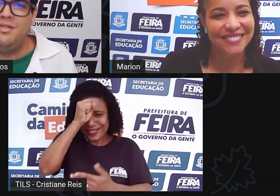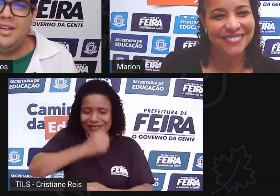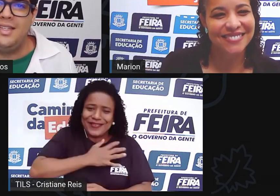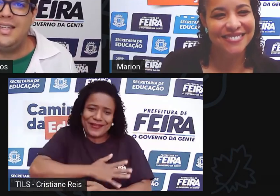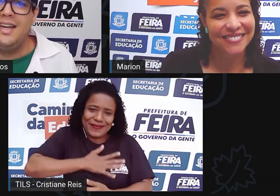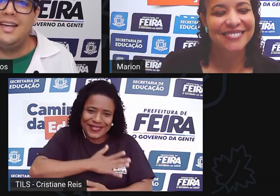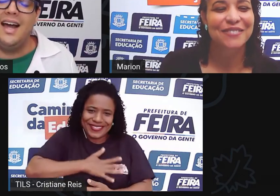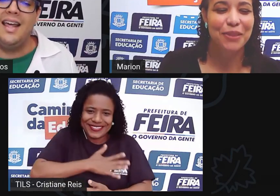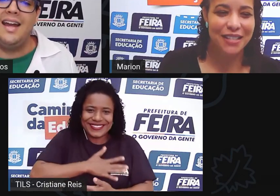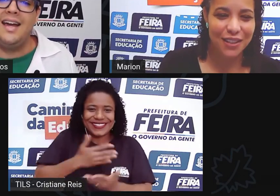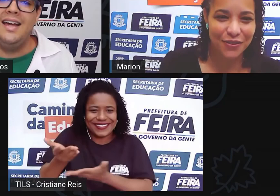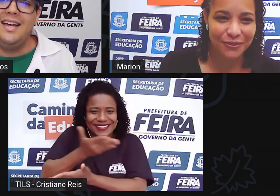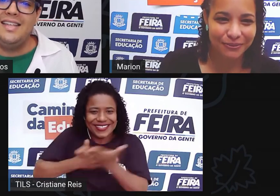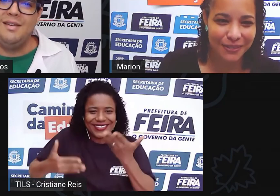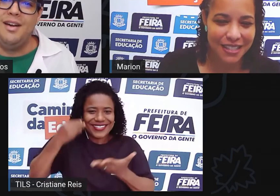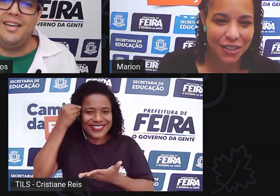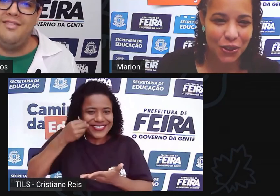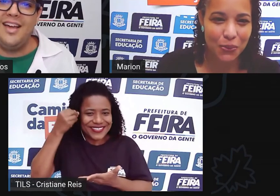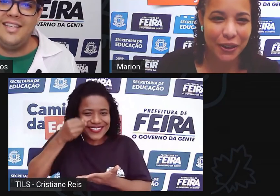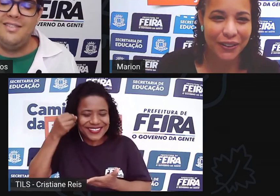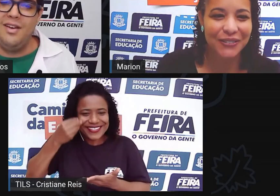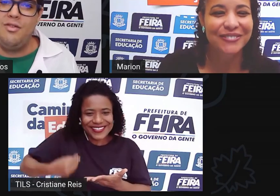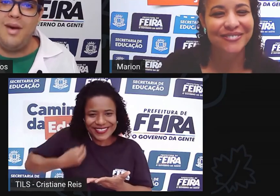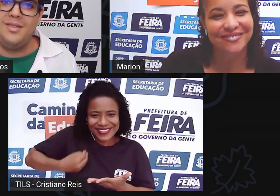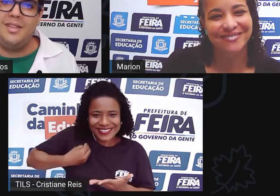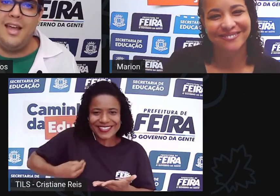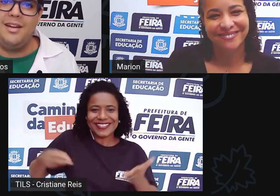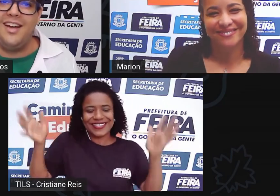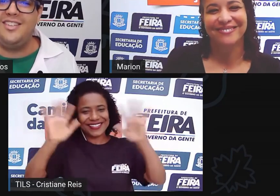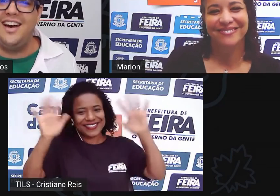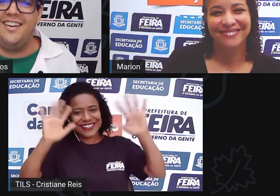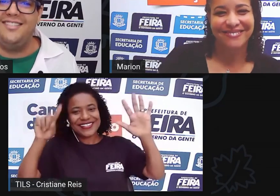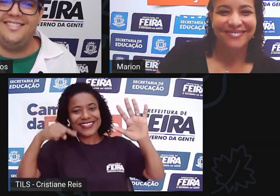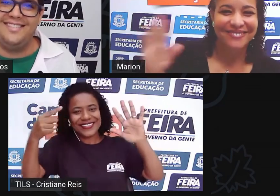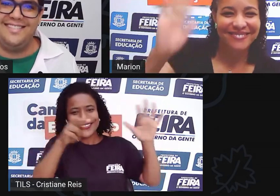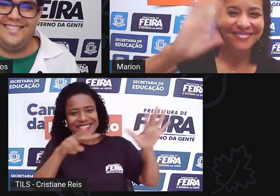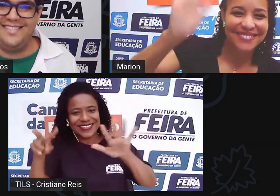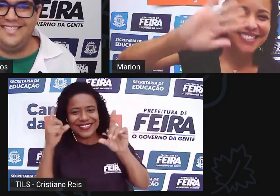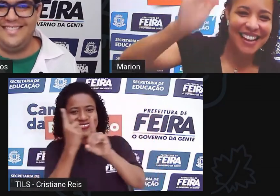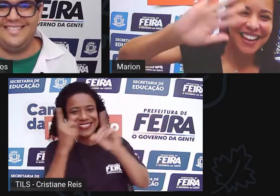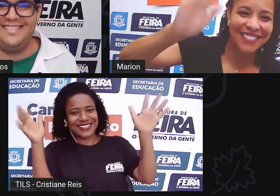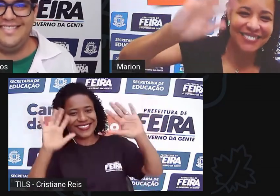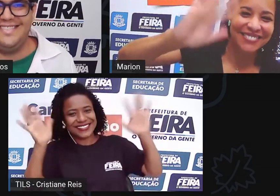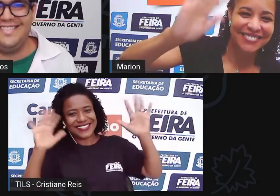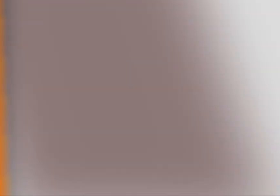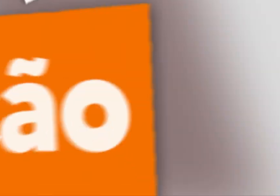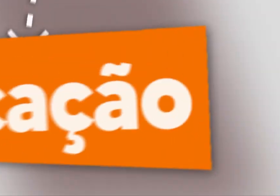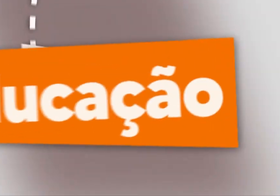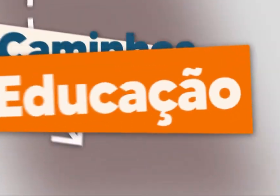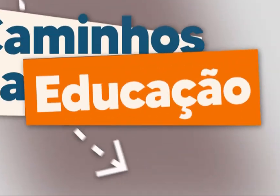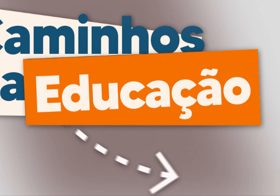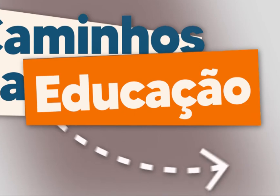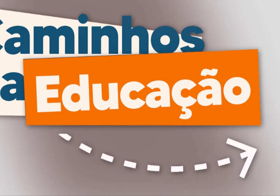Saberes e Viveres. Galera, semana que vem a gente se vê com mais um tema. Tchau, tchau. Tchau.